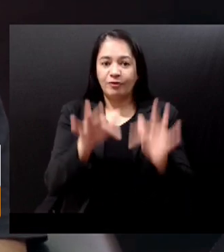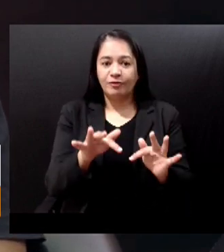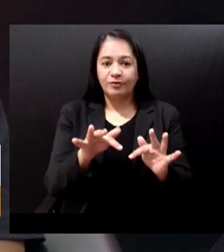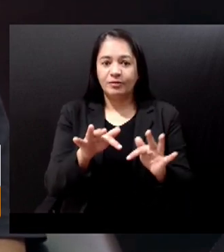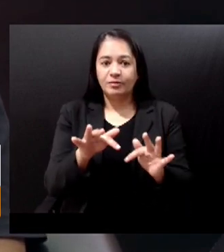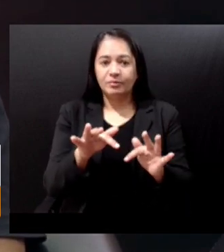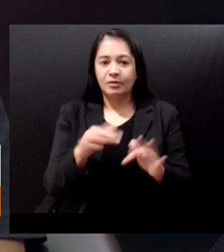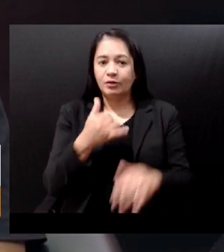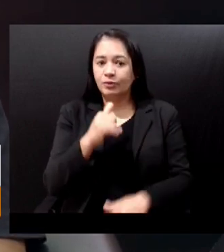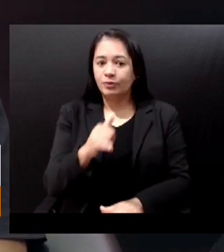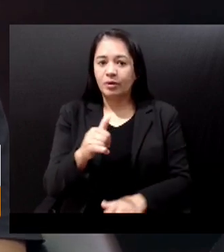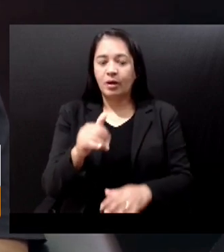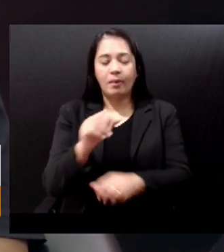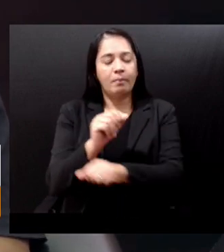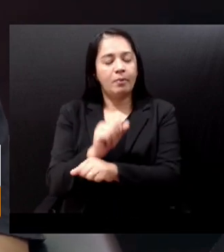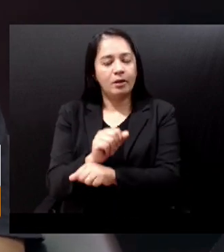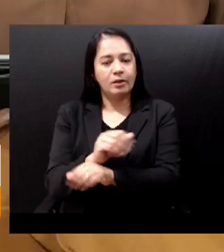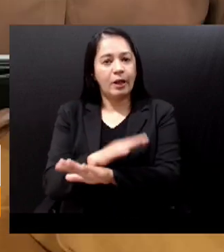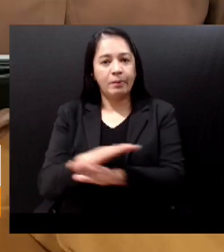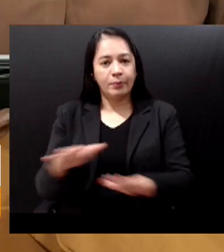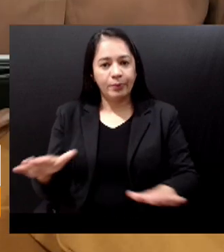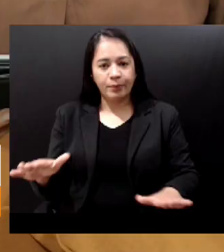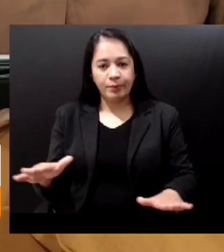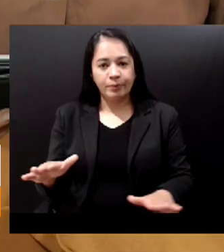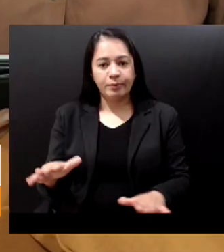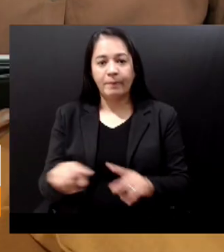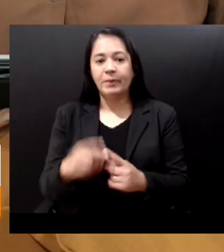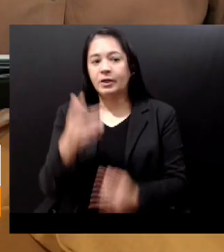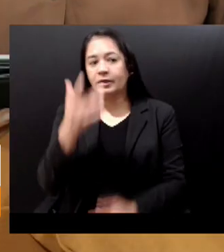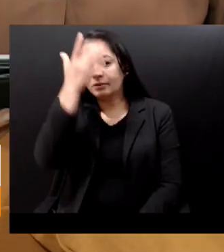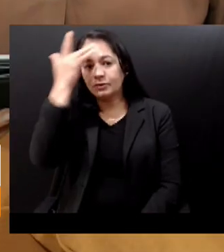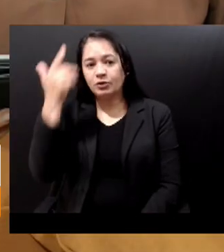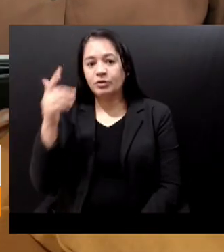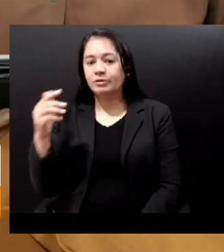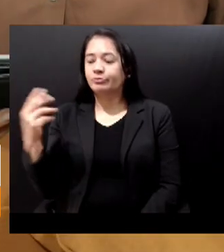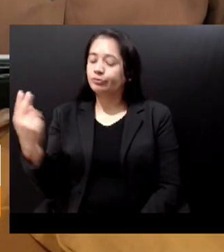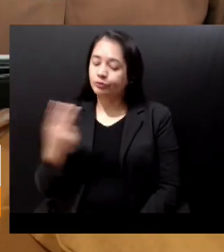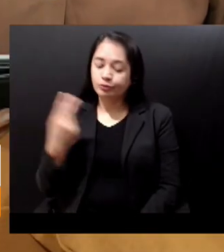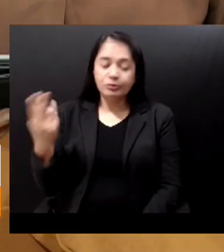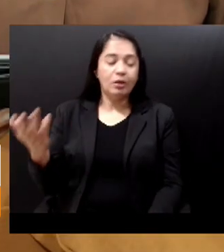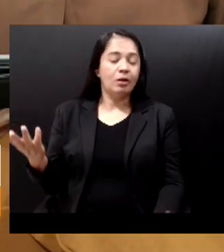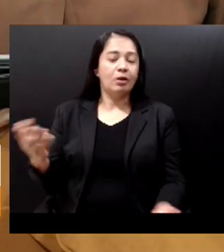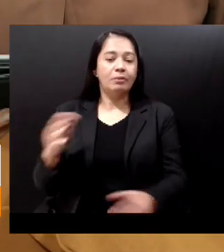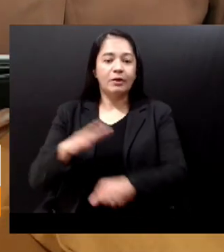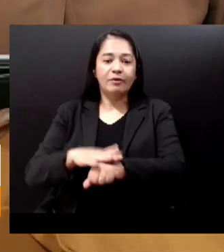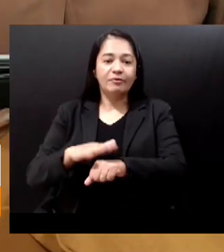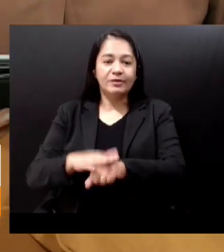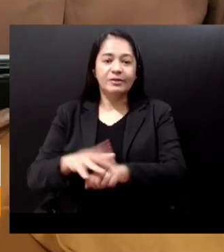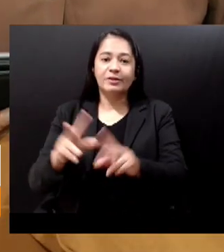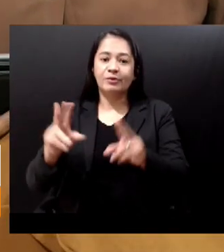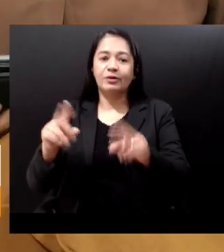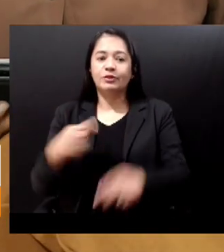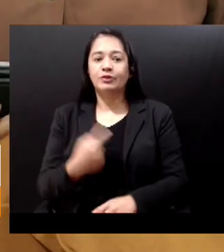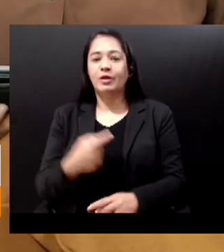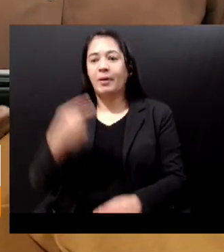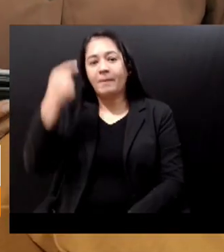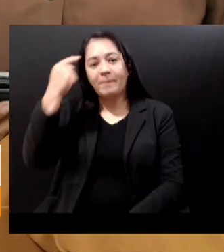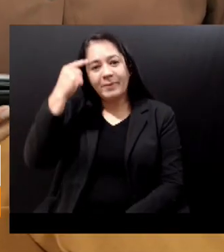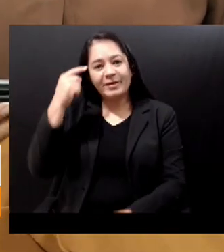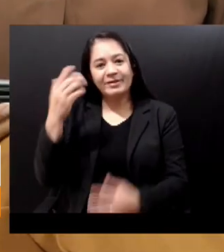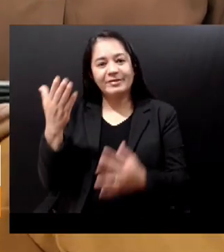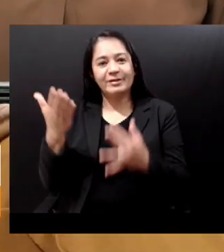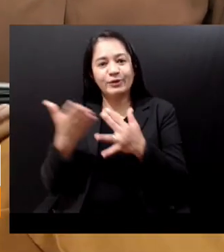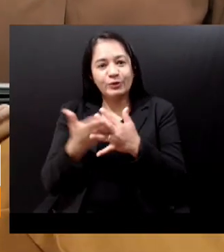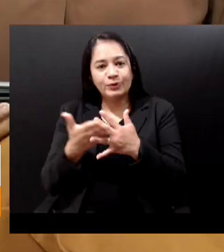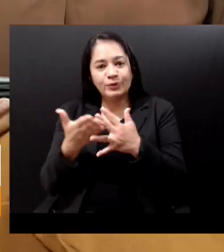Pausa, acabou. Tem gente que não suporta fazer esse tipo de atividade. Então a gente pensa nessas pausas, pegando o gancho do